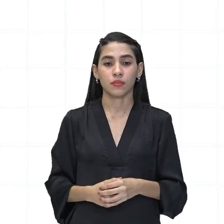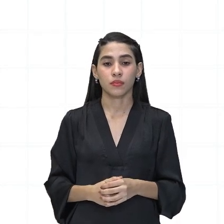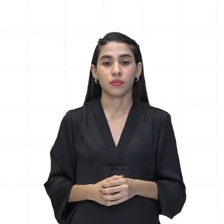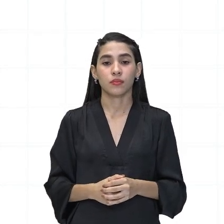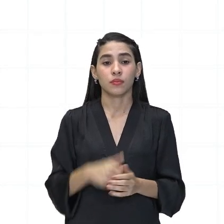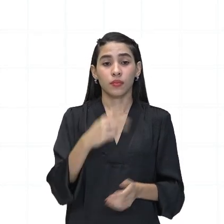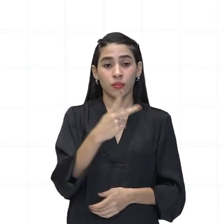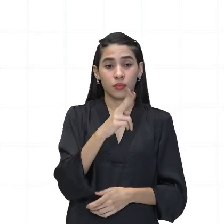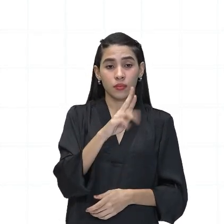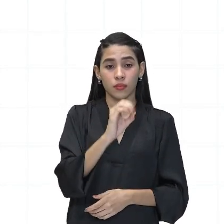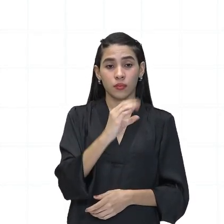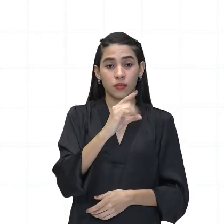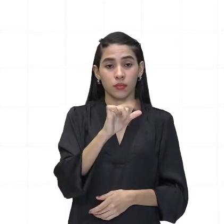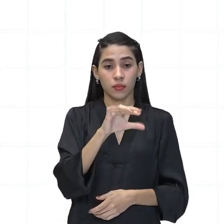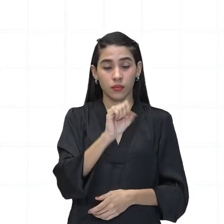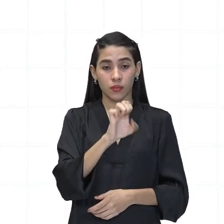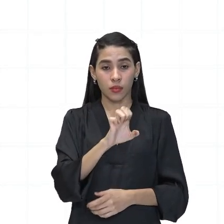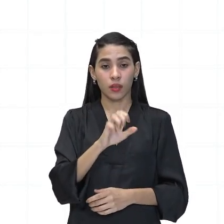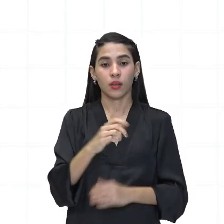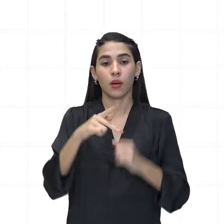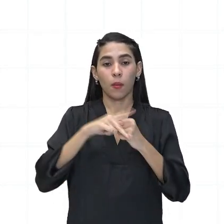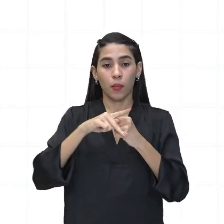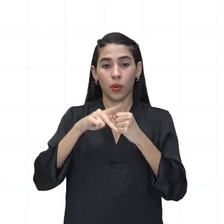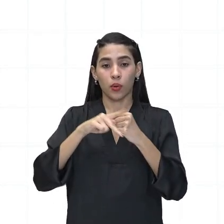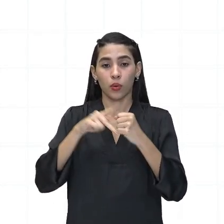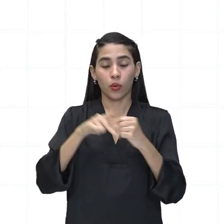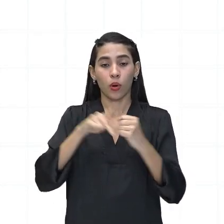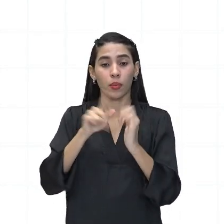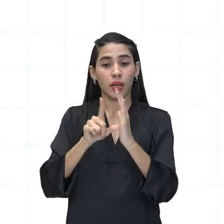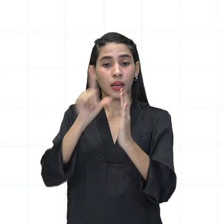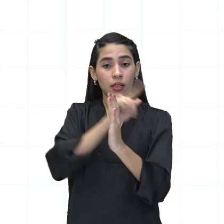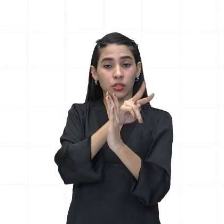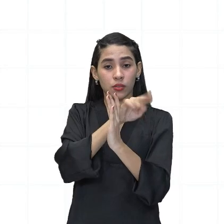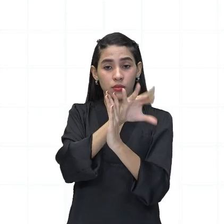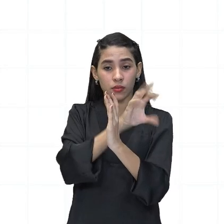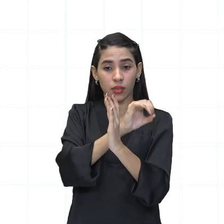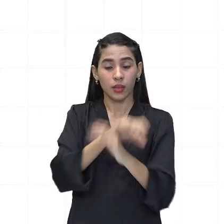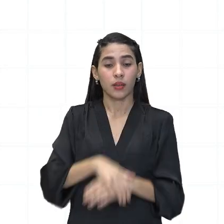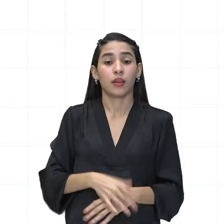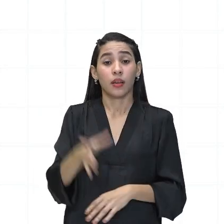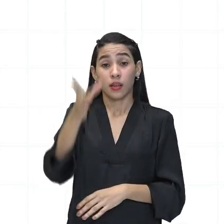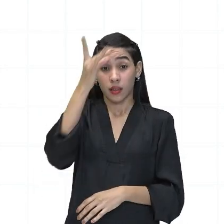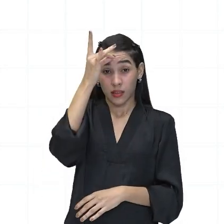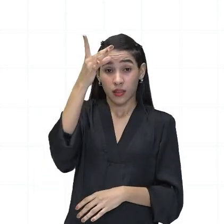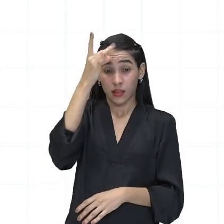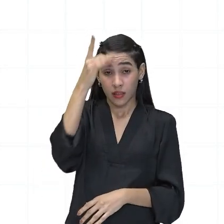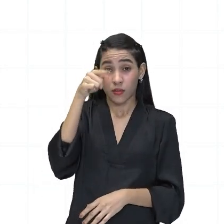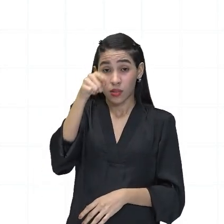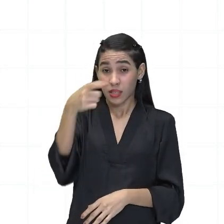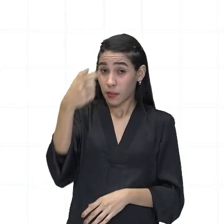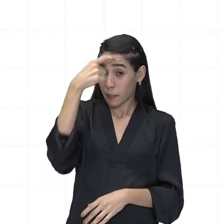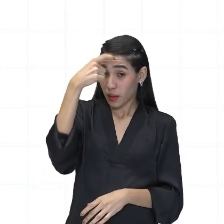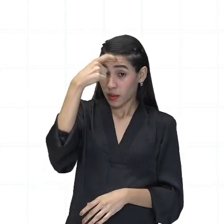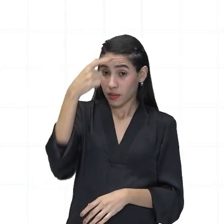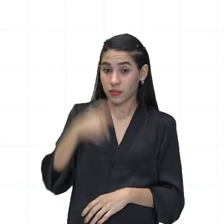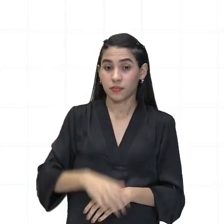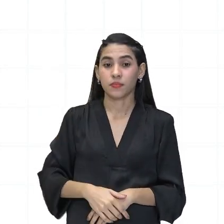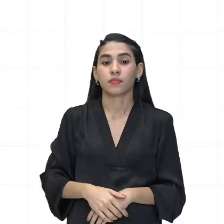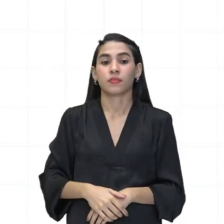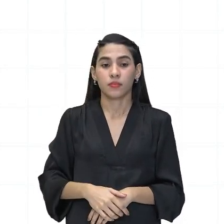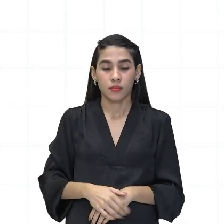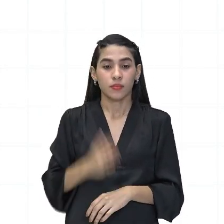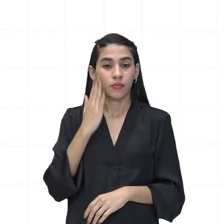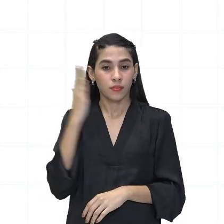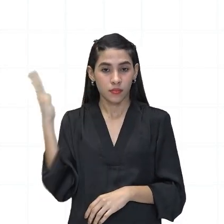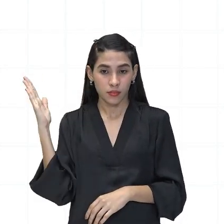Pronome oblíquo antes do verbo. Ai, professora, só está repetindo demais. Para ficar na cabeça de vocês. Então, a próclise,